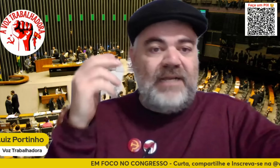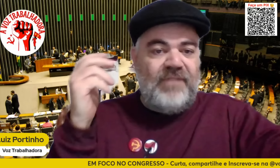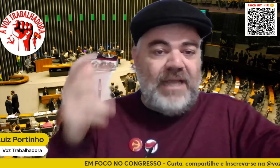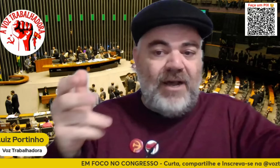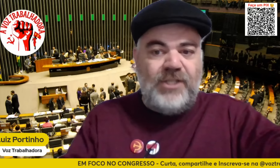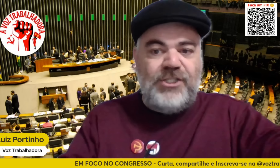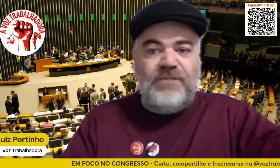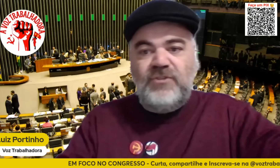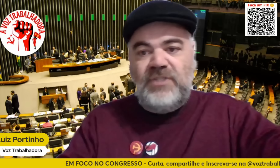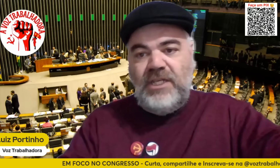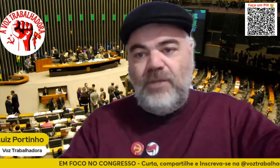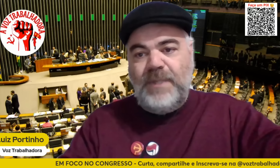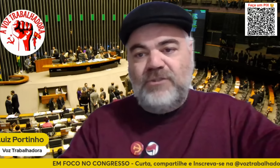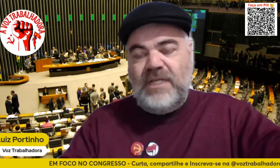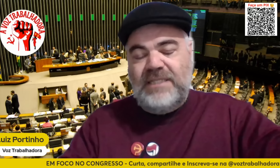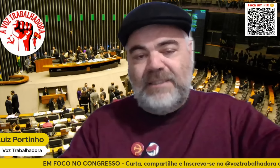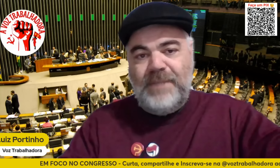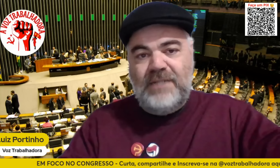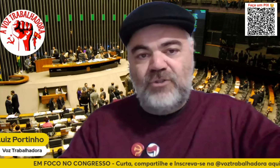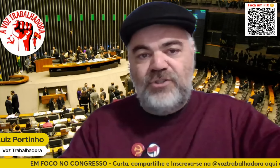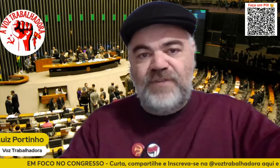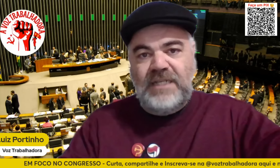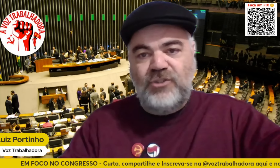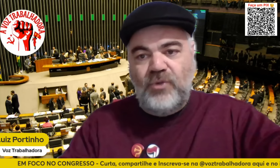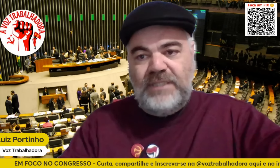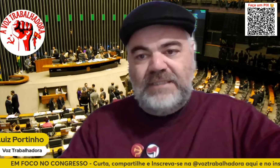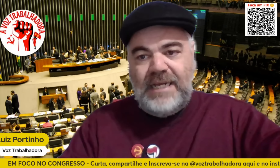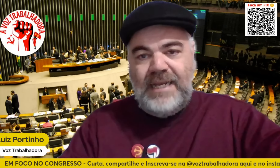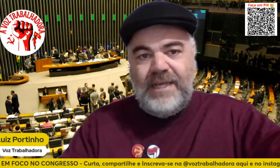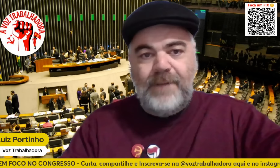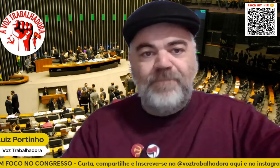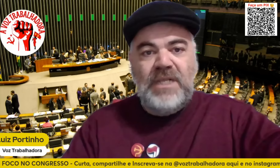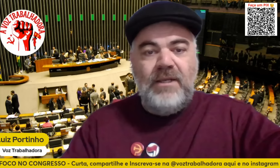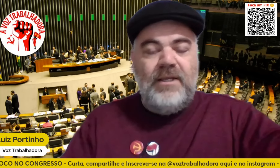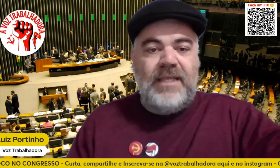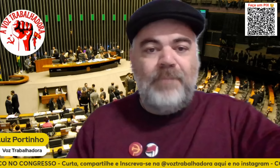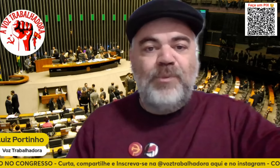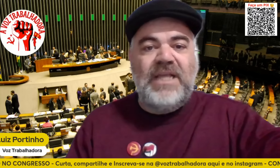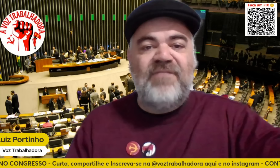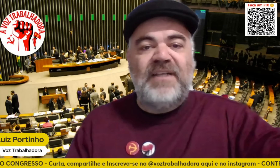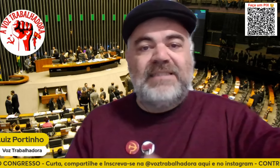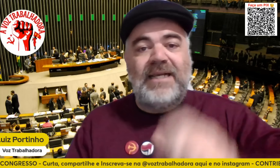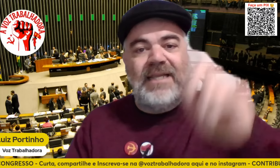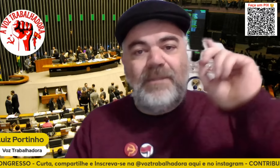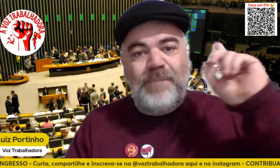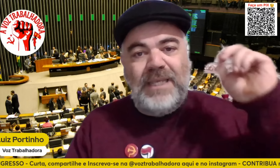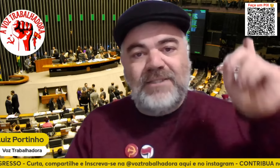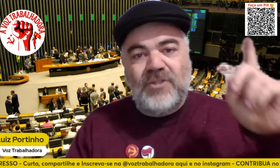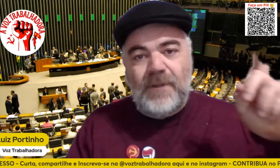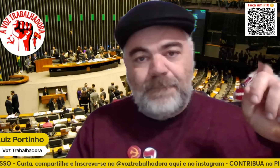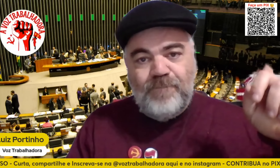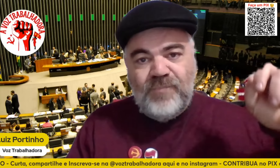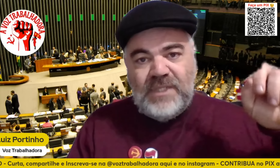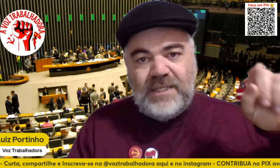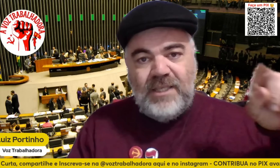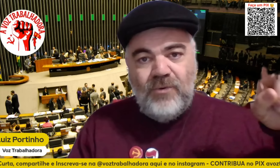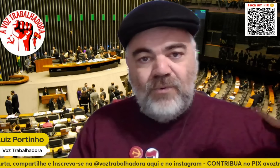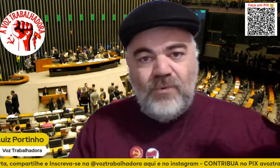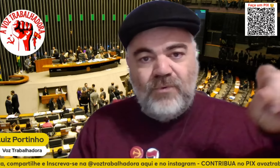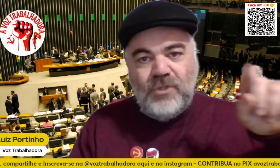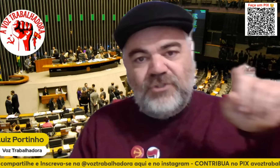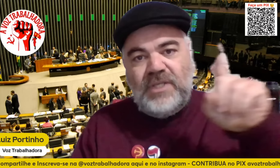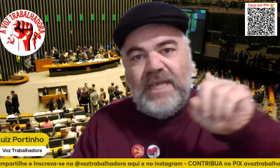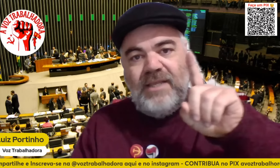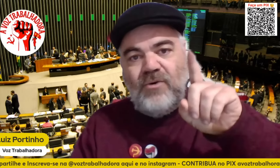no canal, ativa o sininho para receber as notificações, tá, galera? Quem puder fazer aquele Pix, ó, tá aqui